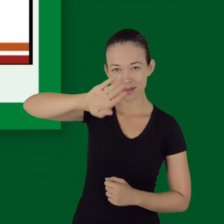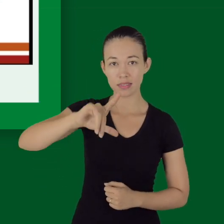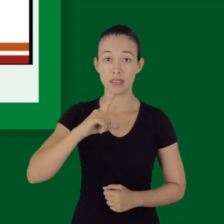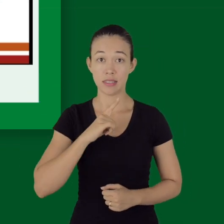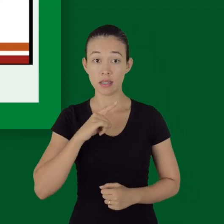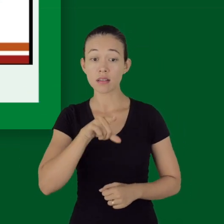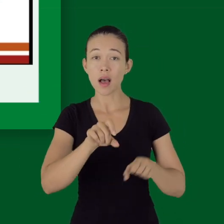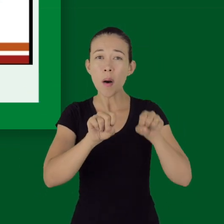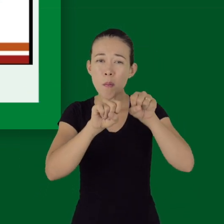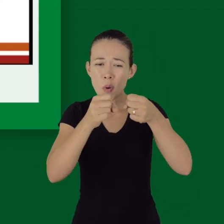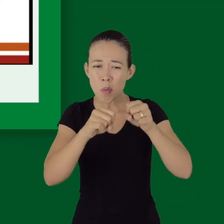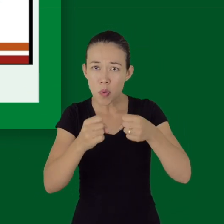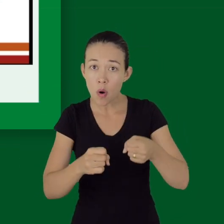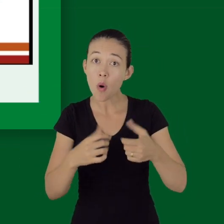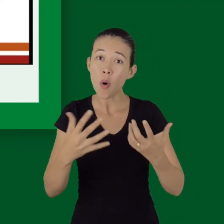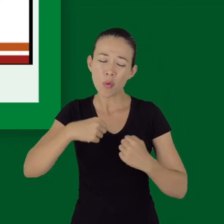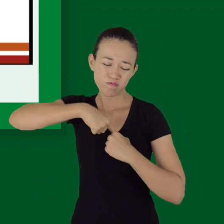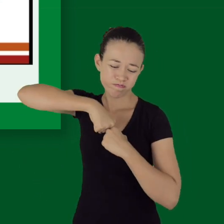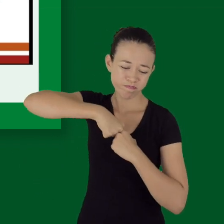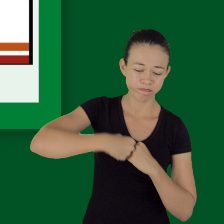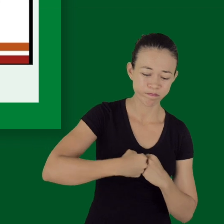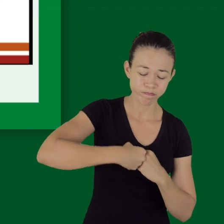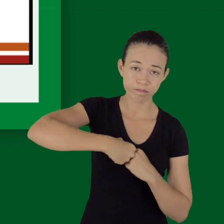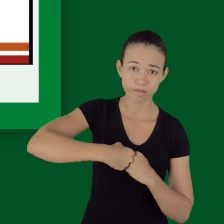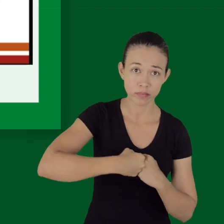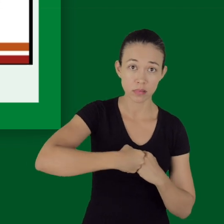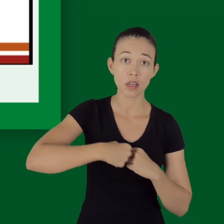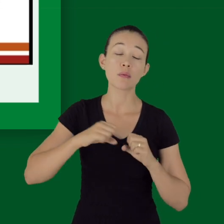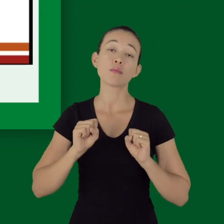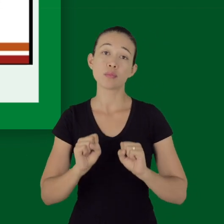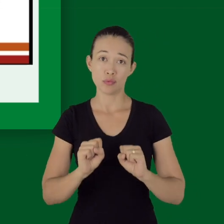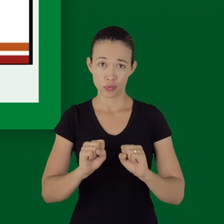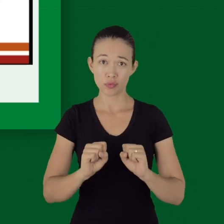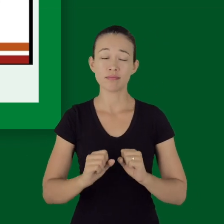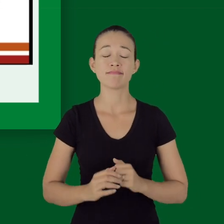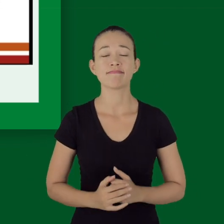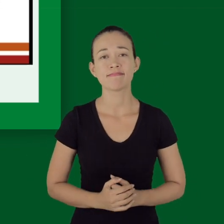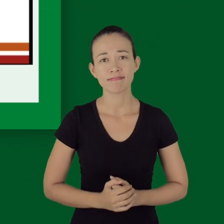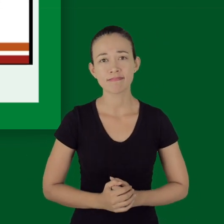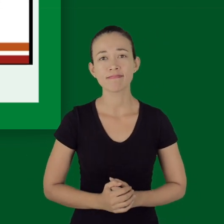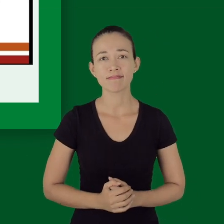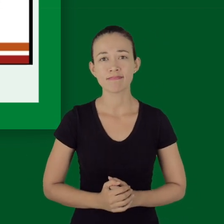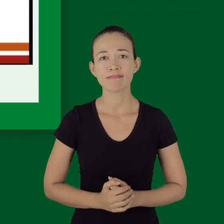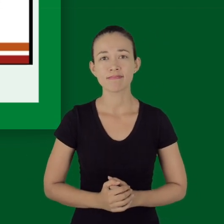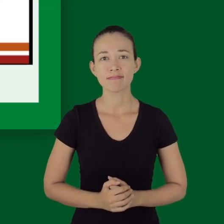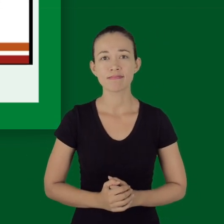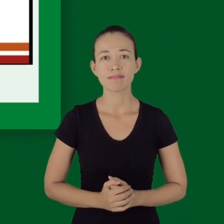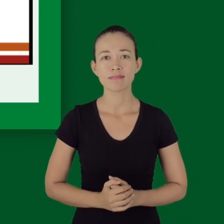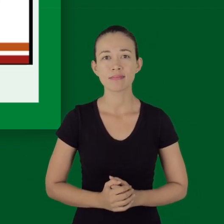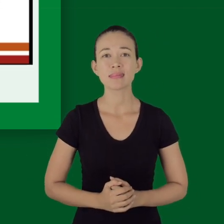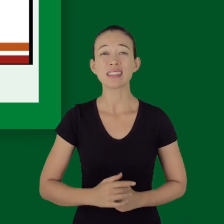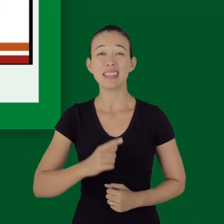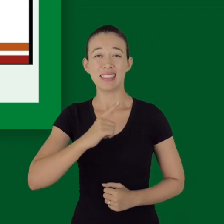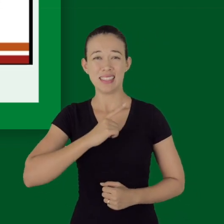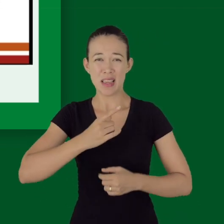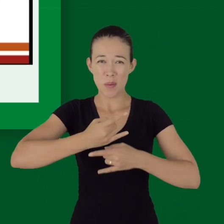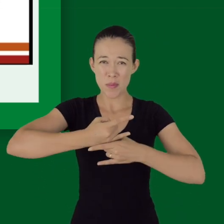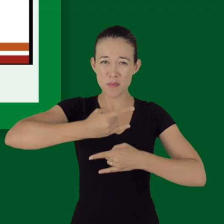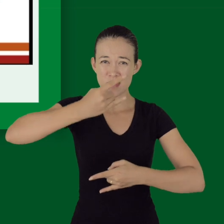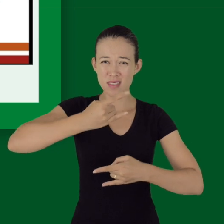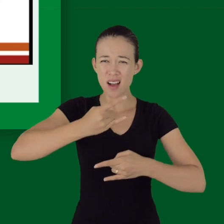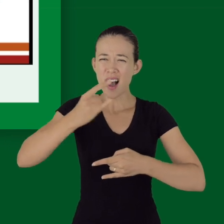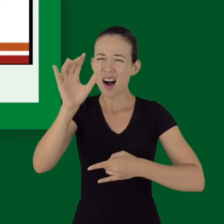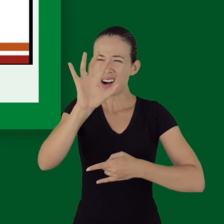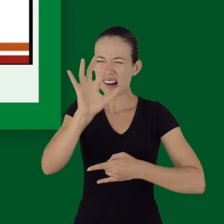o principal mecanismo de compressão, o corpo vertebral, ele é todo destruído, ele é todo comprometido, principalmente